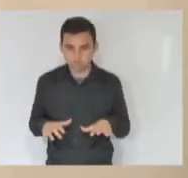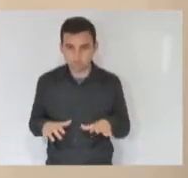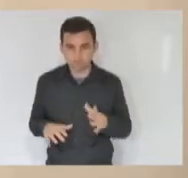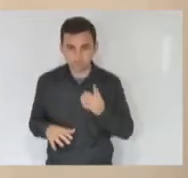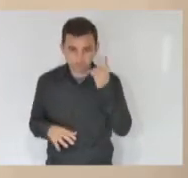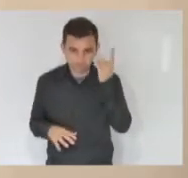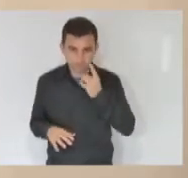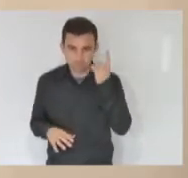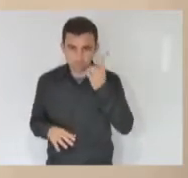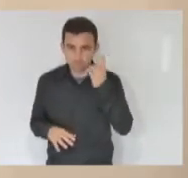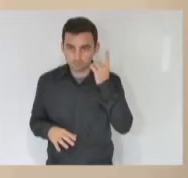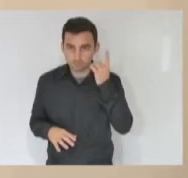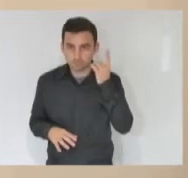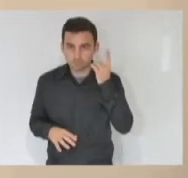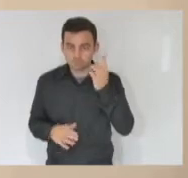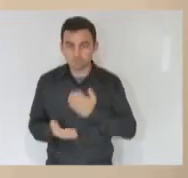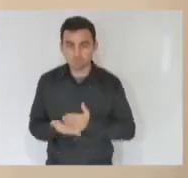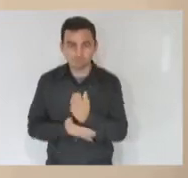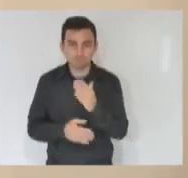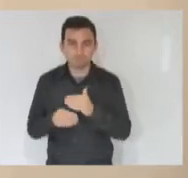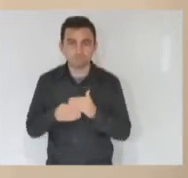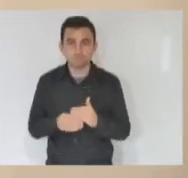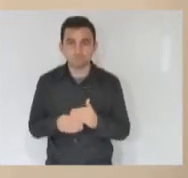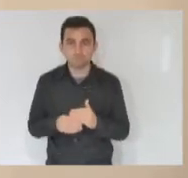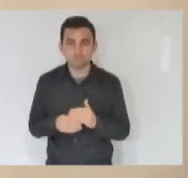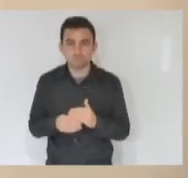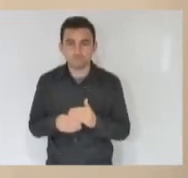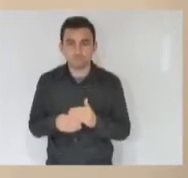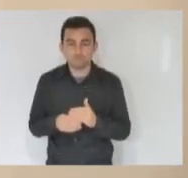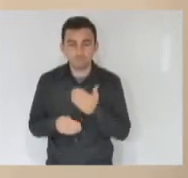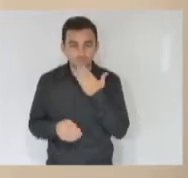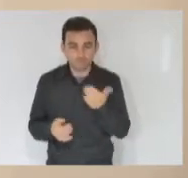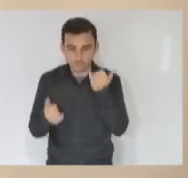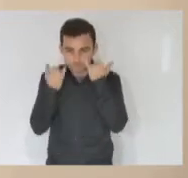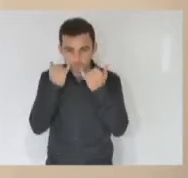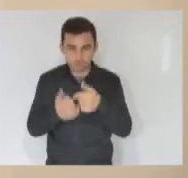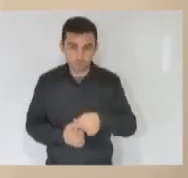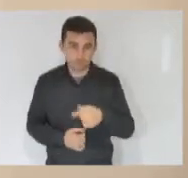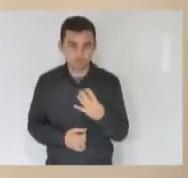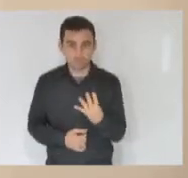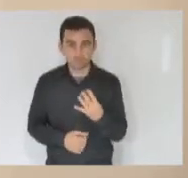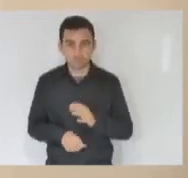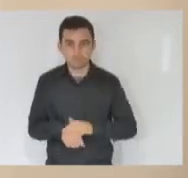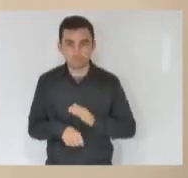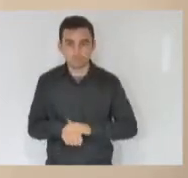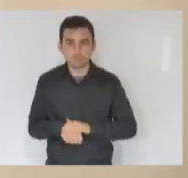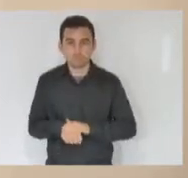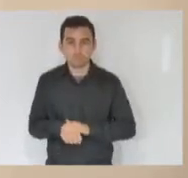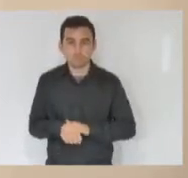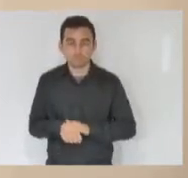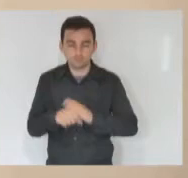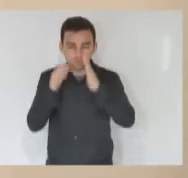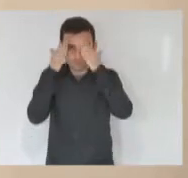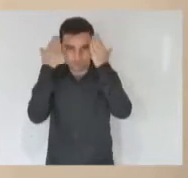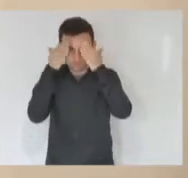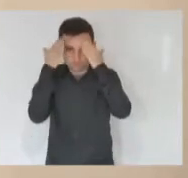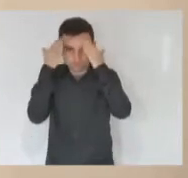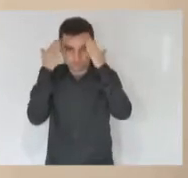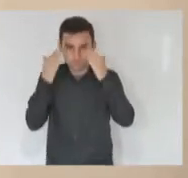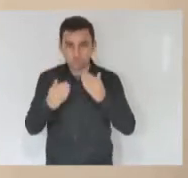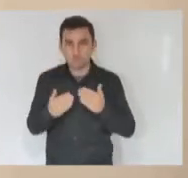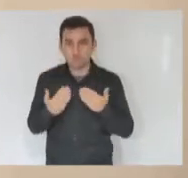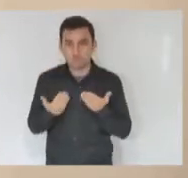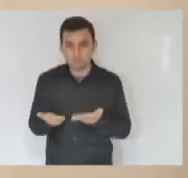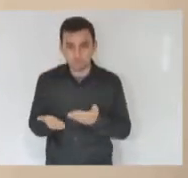permaneçam como se encontram. Aprovado por unanimidade. Pedido de informação 74, autoria deputado José Milton Schaefer, solicitando